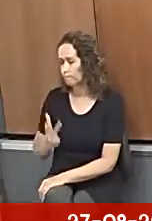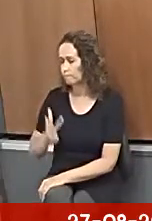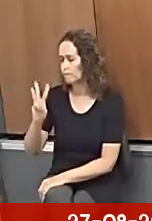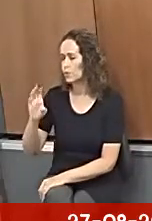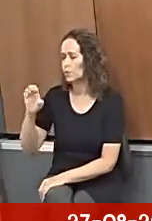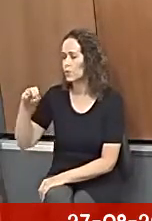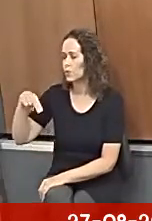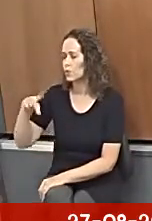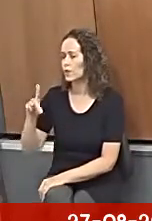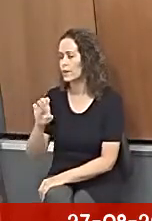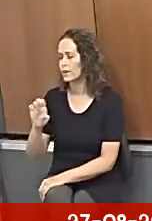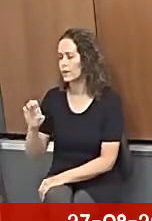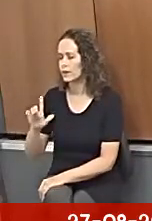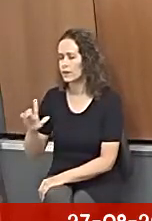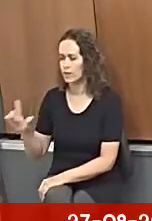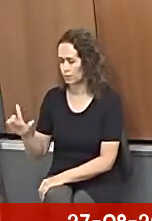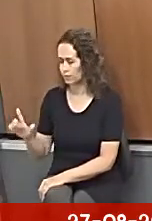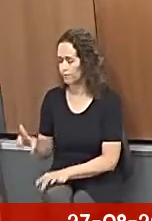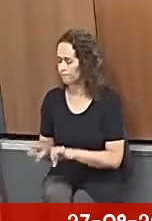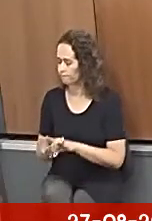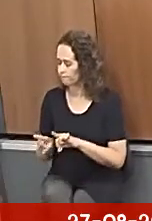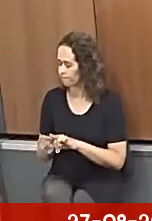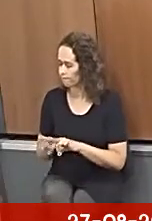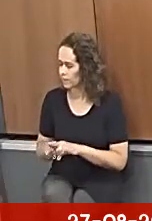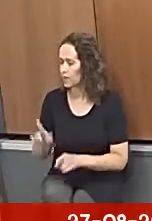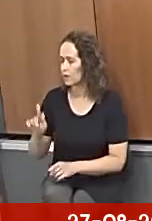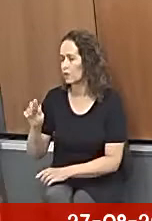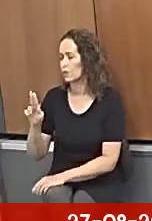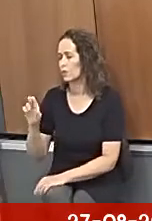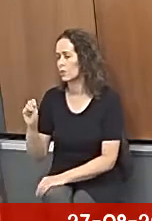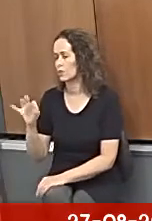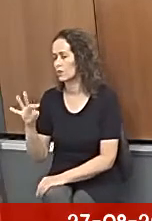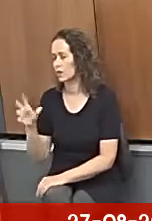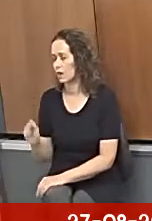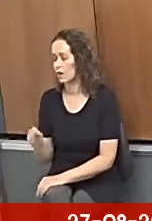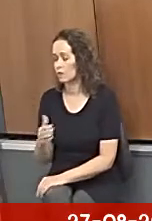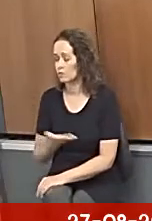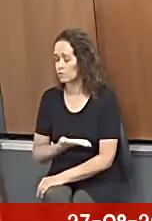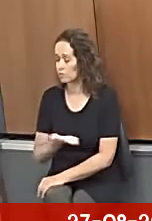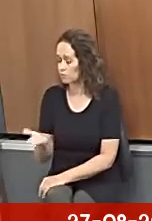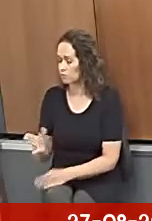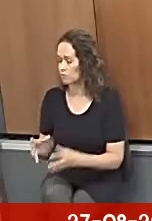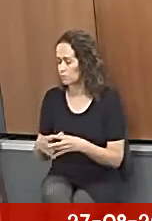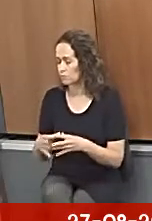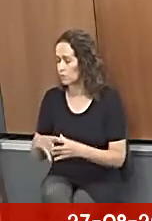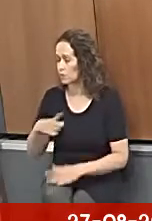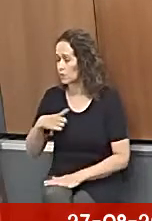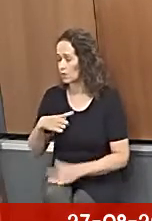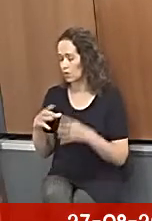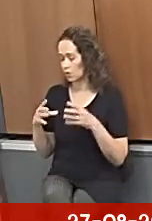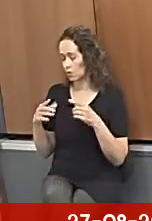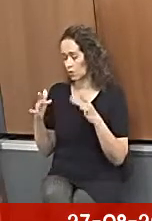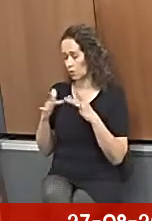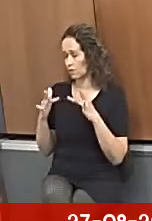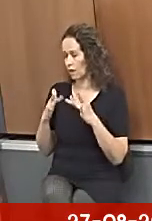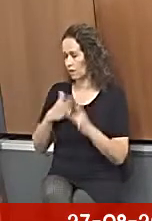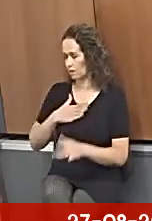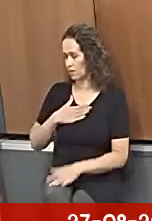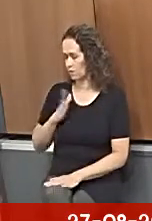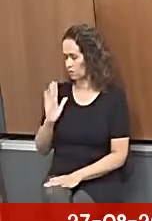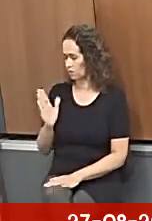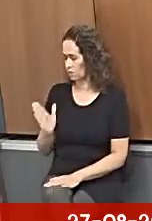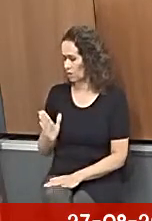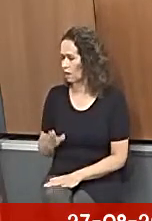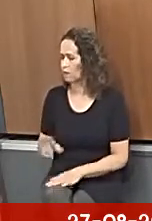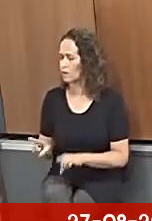defensores têm todo o pessoal da comissão do direito da pessoa com deficiência tem o meu contato é possível também entrar em contato